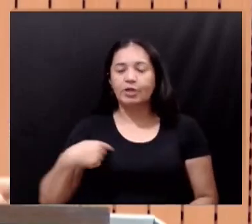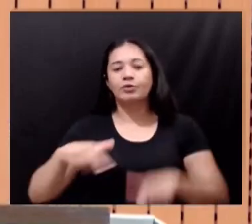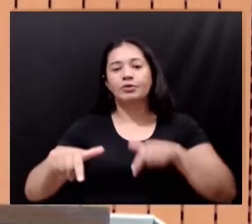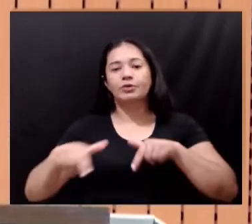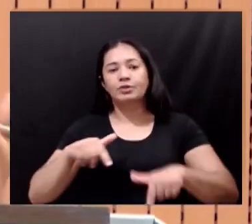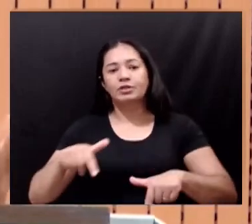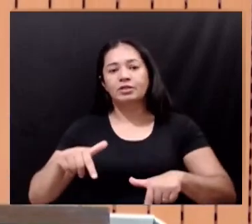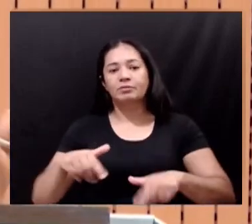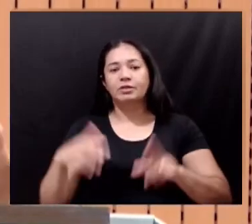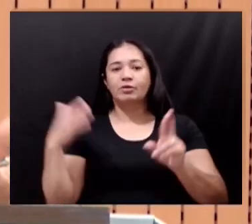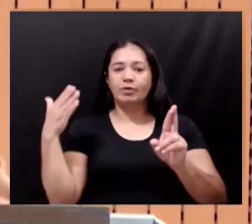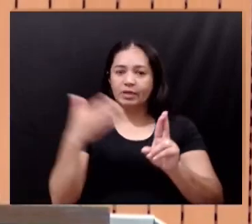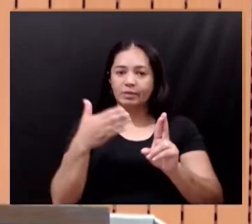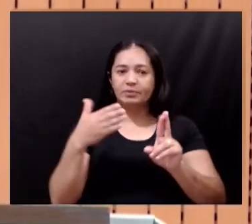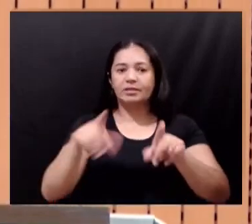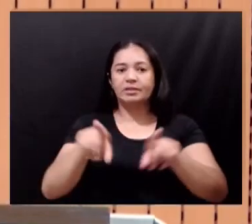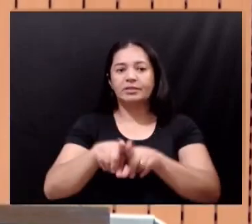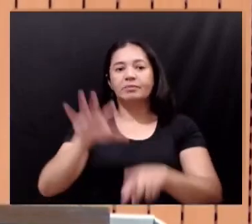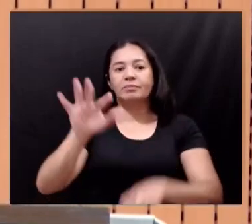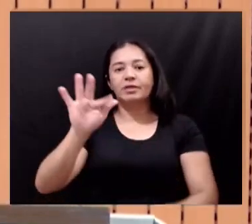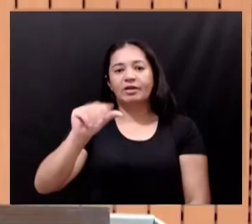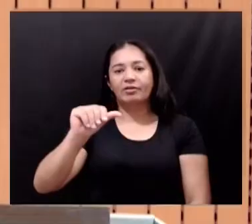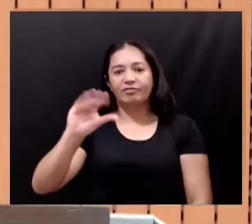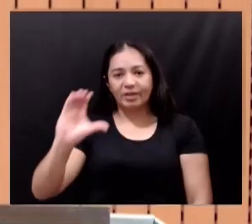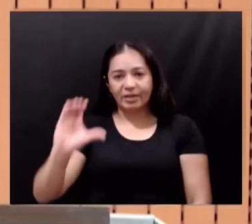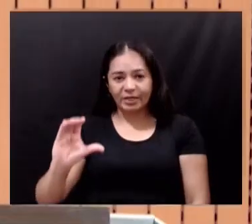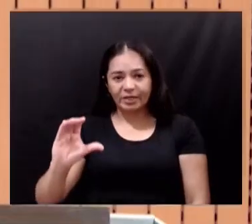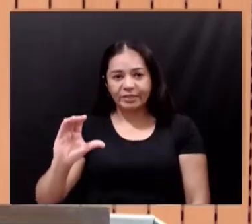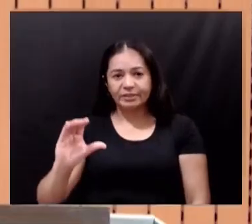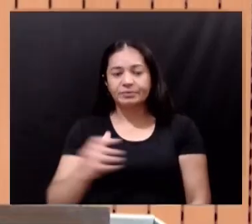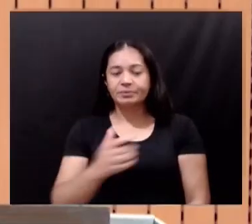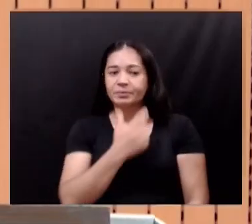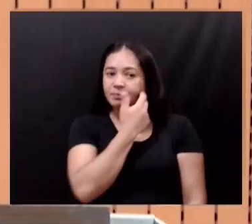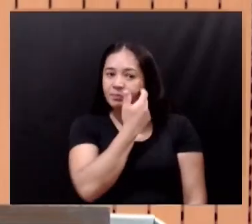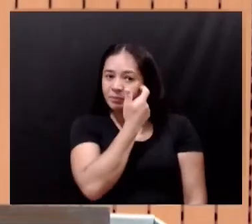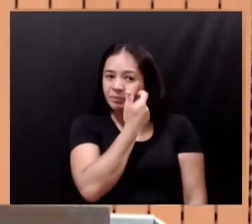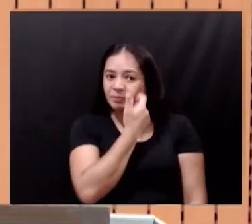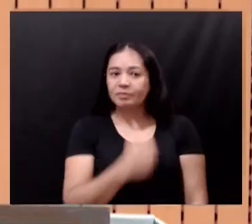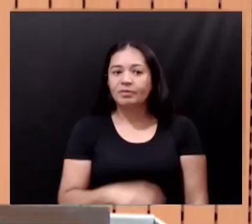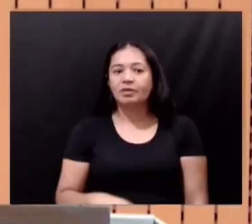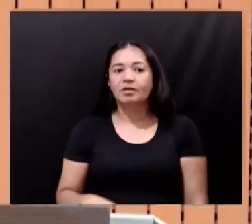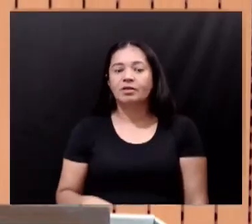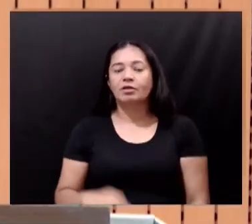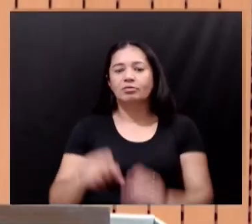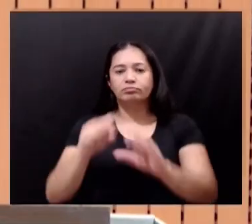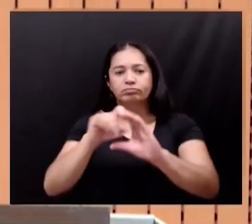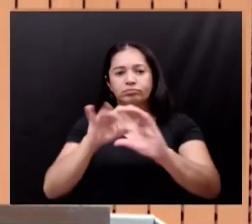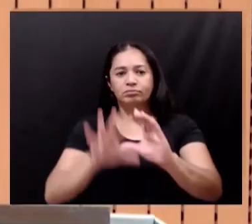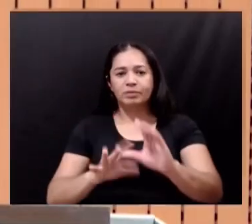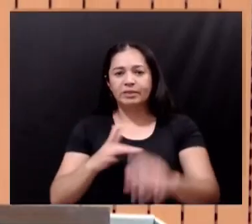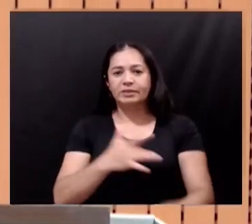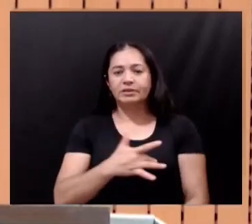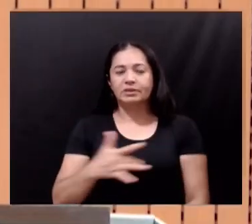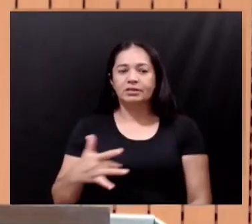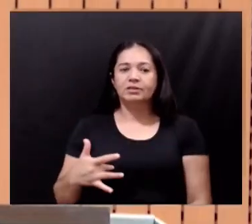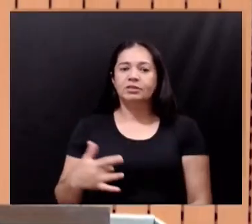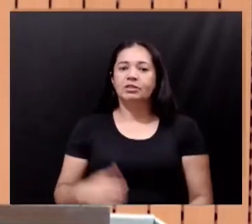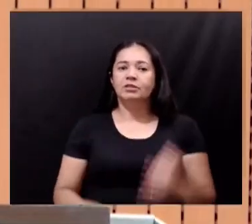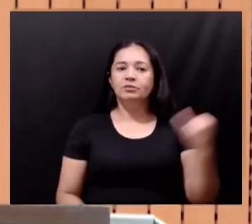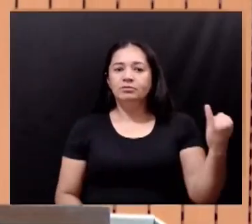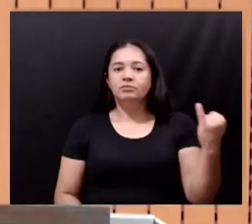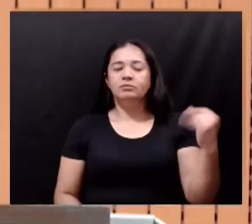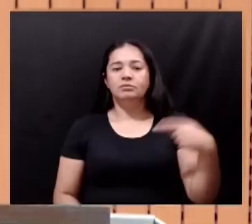também a FACT, que é a Federação das Associações de Cannabis. Do aspecto da saúde, a Cris já falou sobre a importância da gente ter um produto nacional.